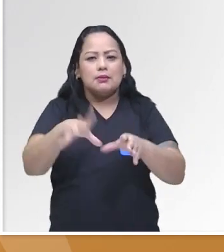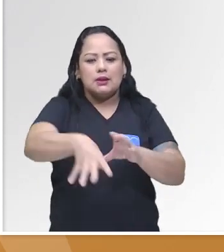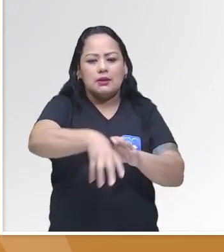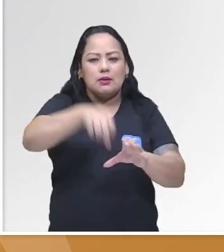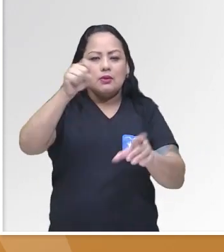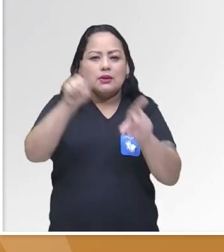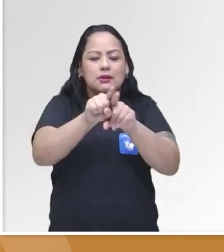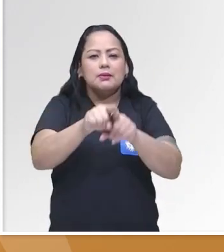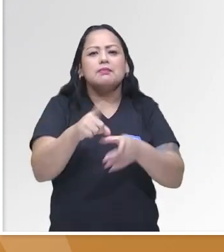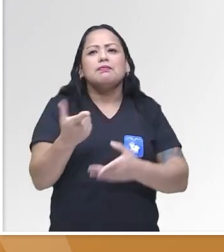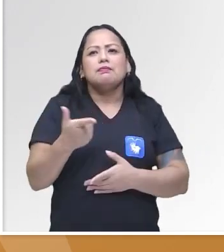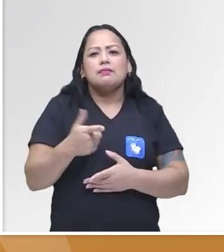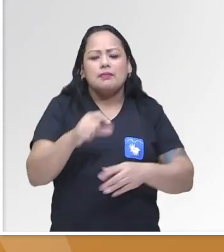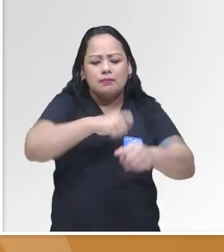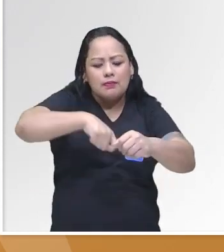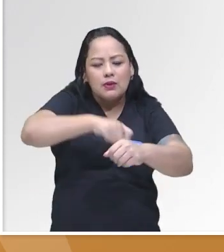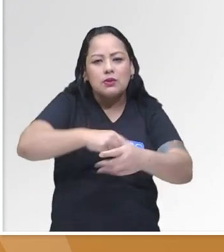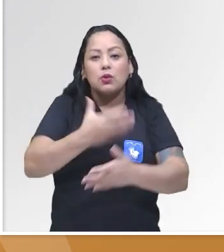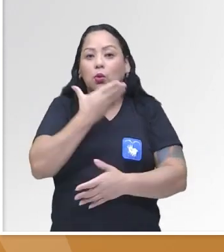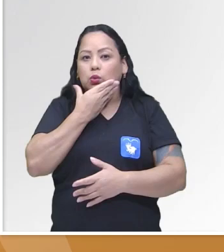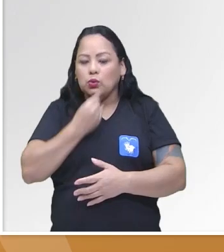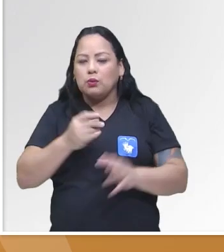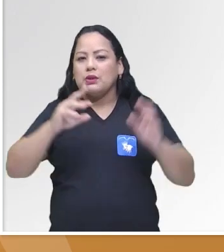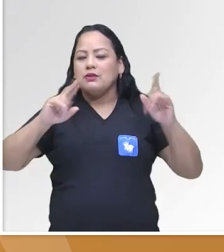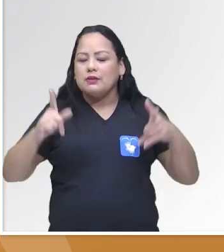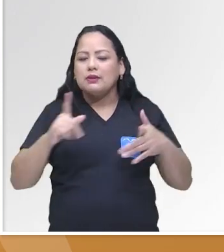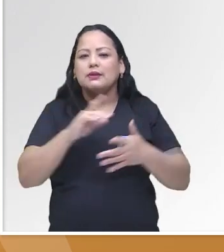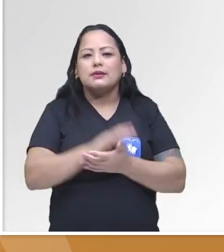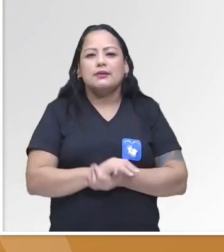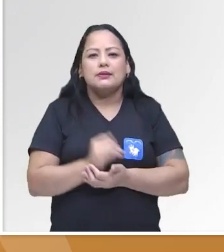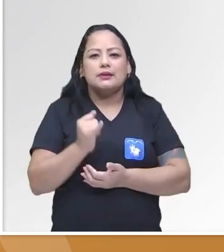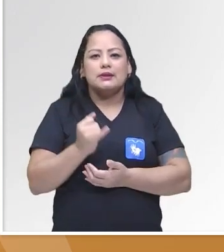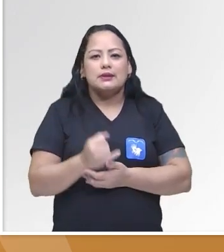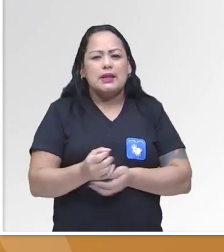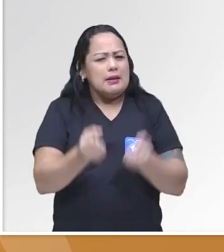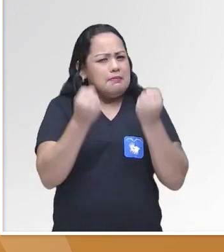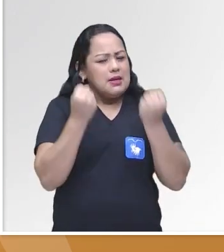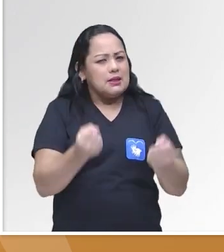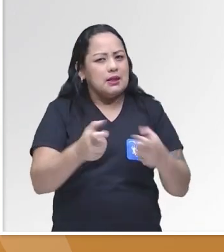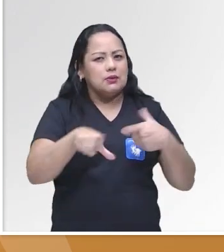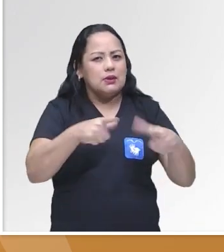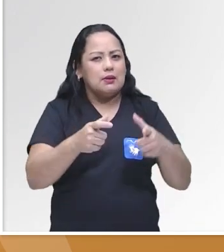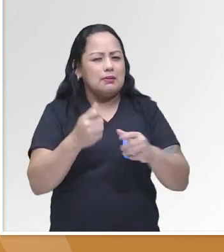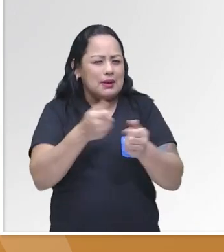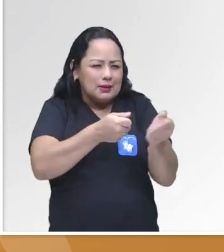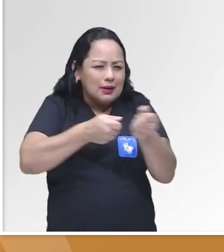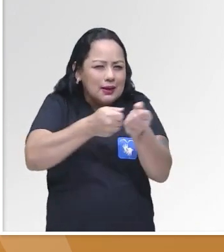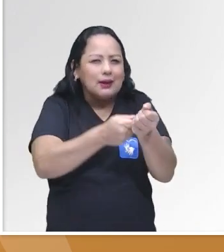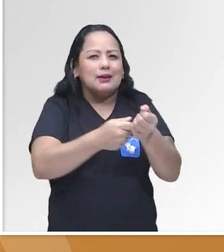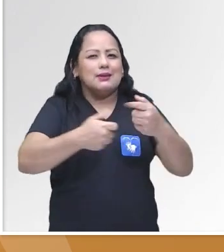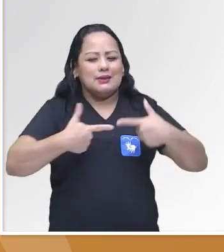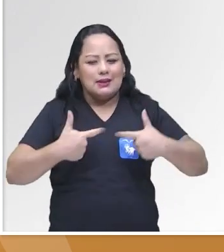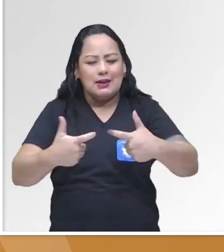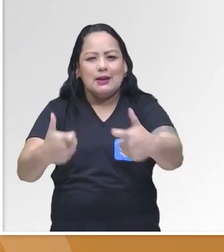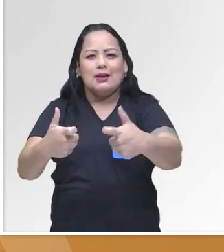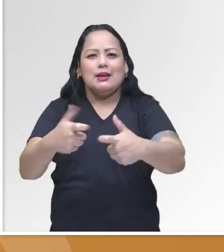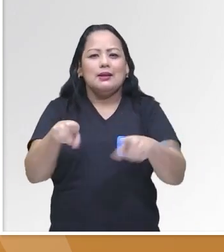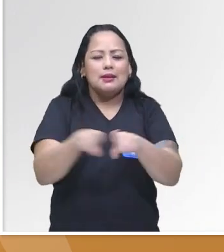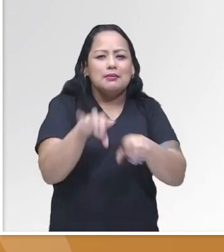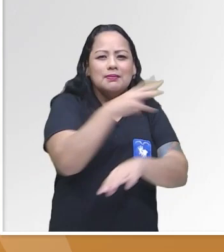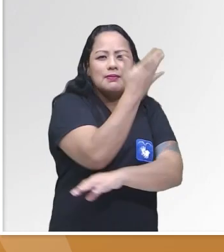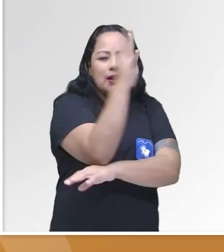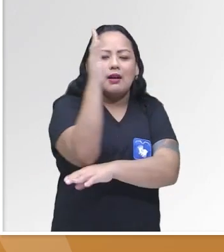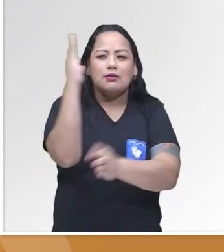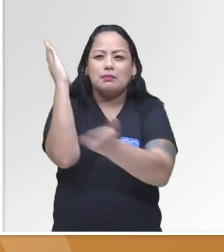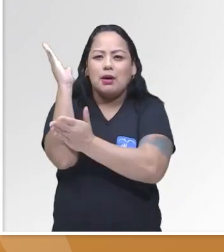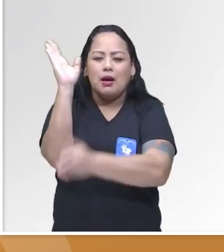plantio. Já os homens aí, como já falamos para vocês, o trabalho mais pesado, caça e pesca, guerra e derrubadas de árvore.